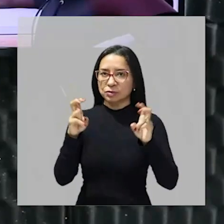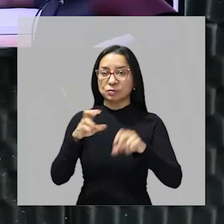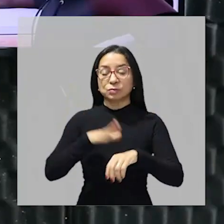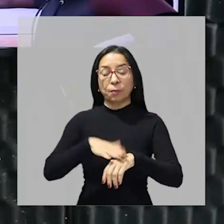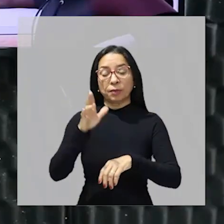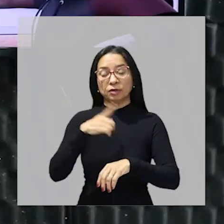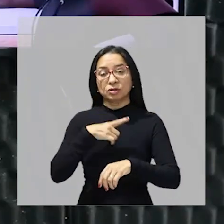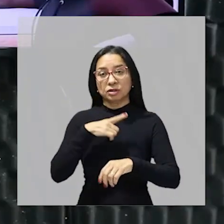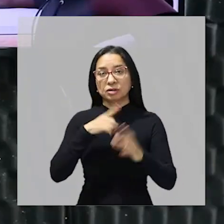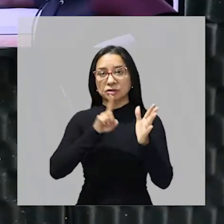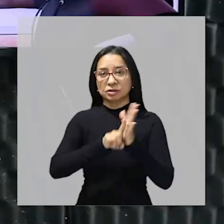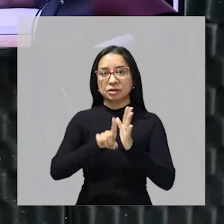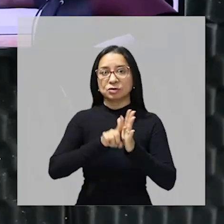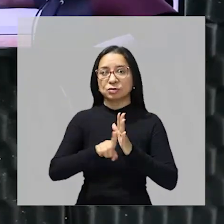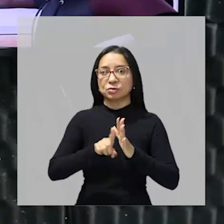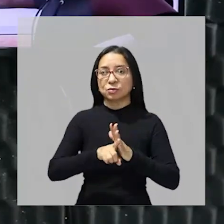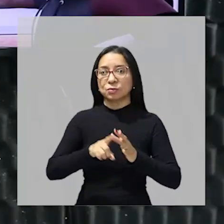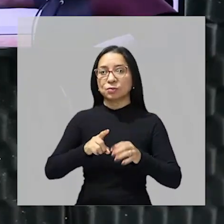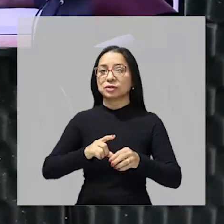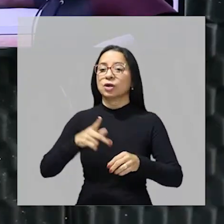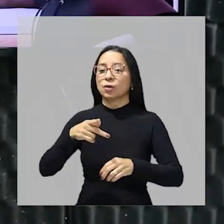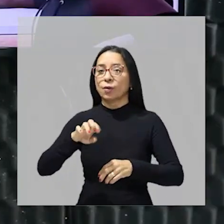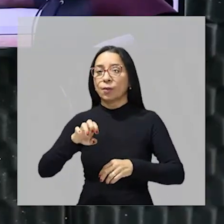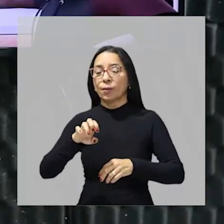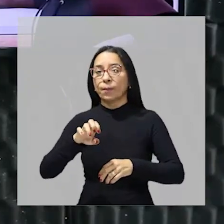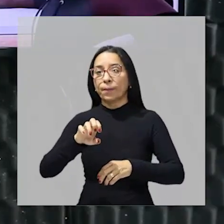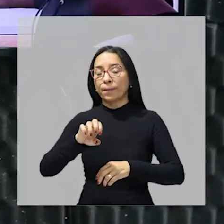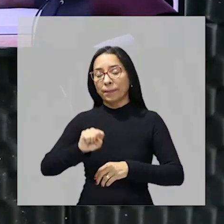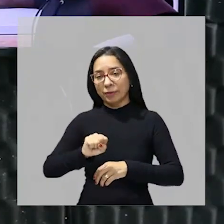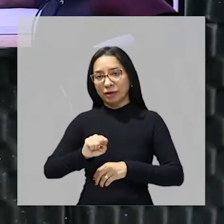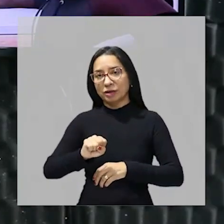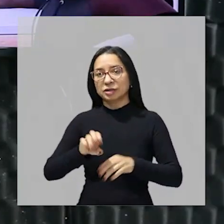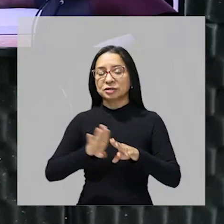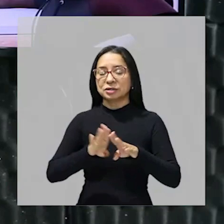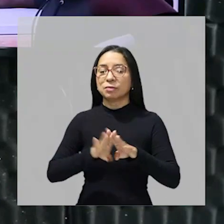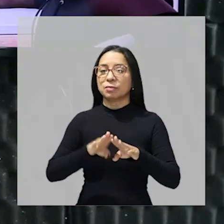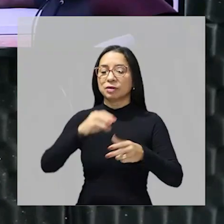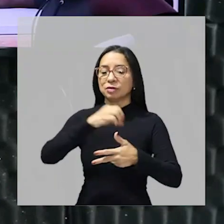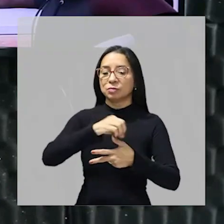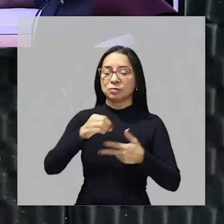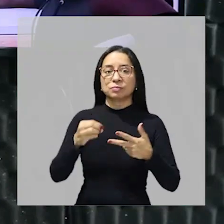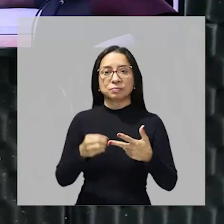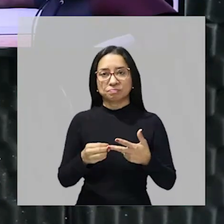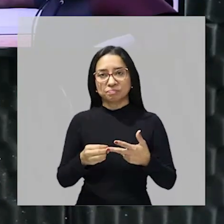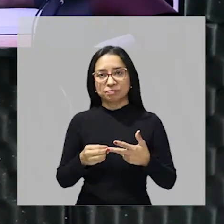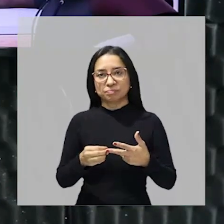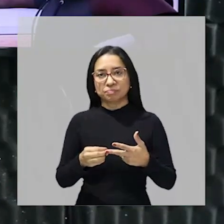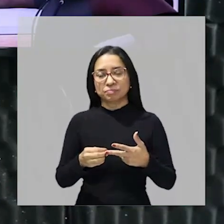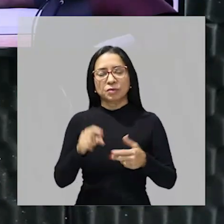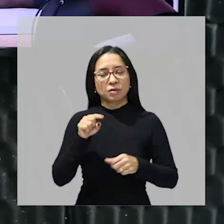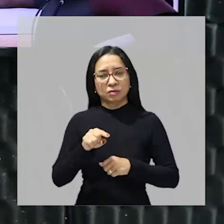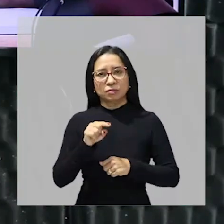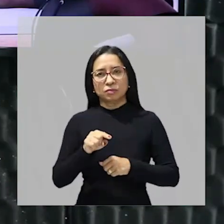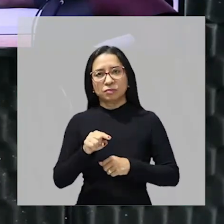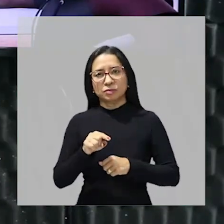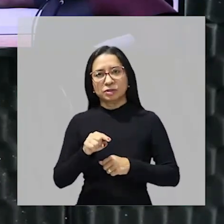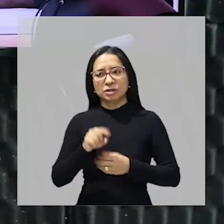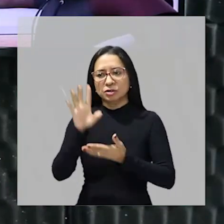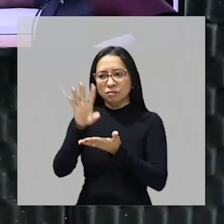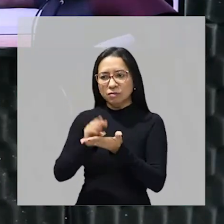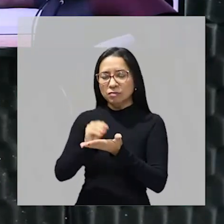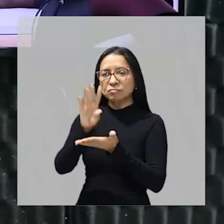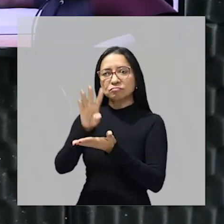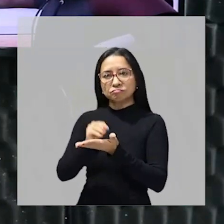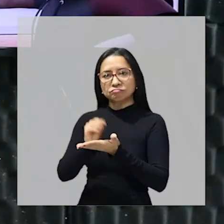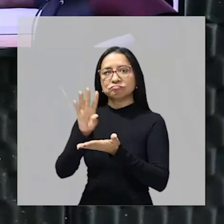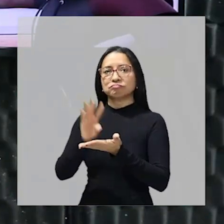nas questões do Paz e do Enem, tá certo? E aí você já vai anotando